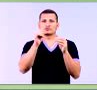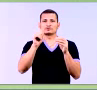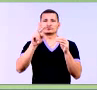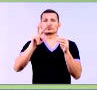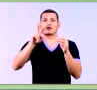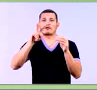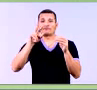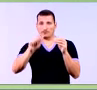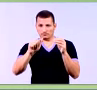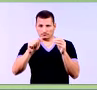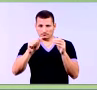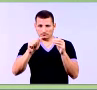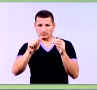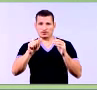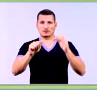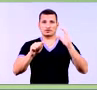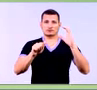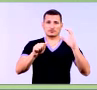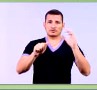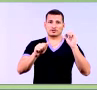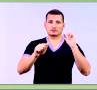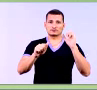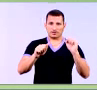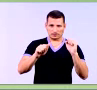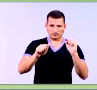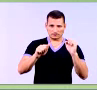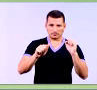JavaScript, com CSS e XML,